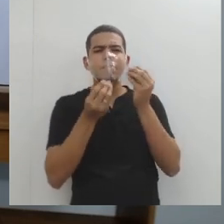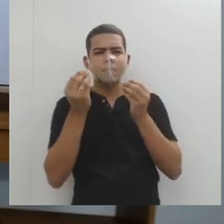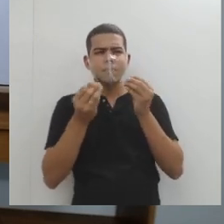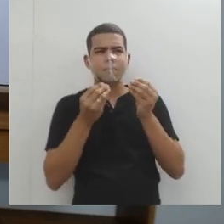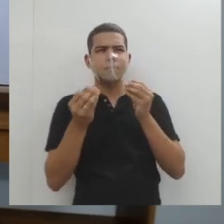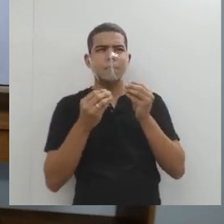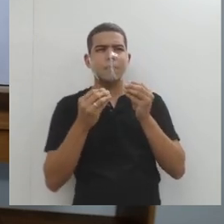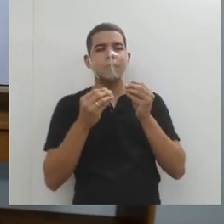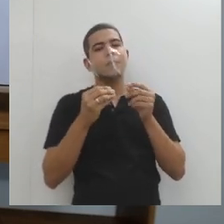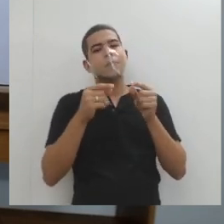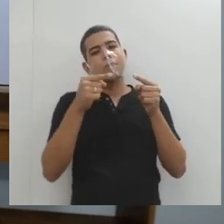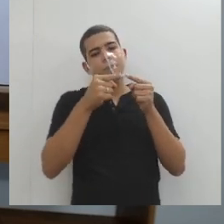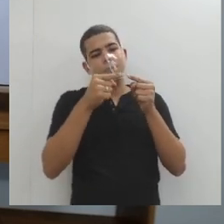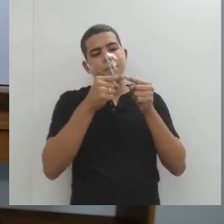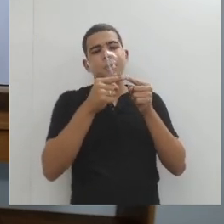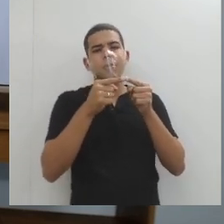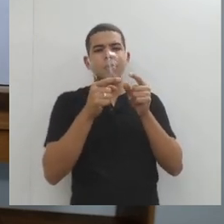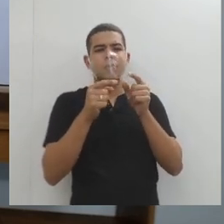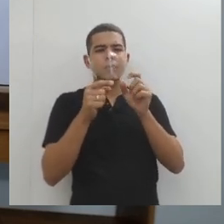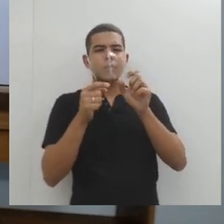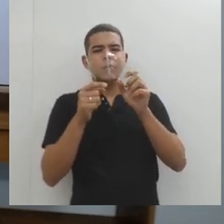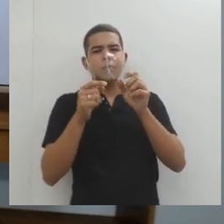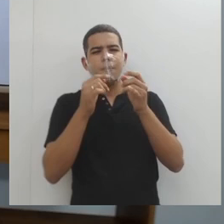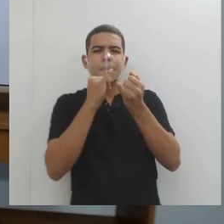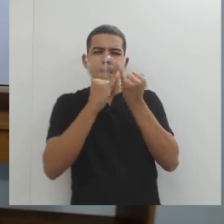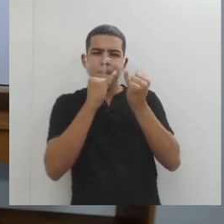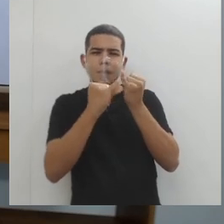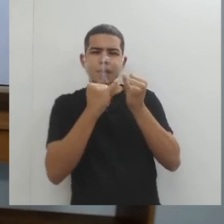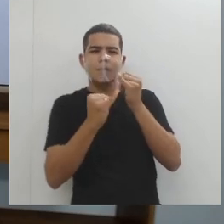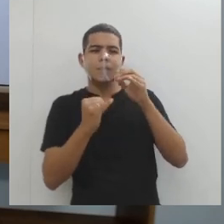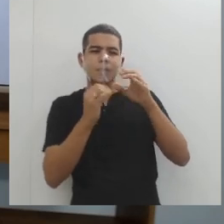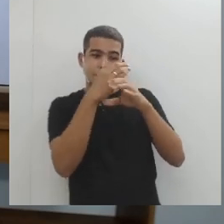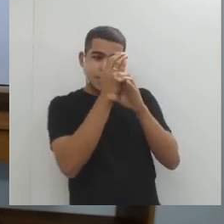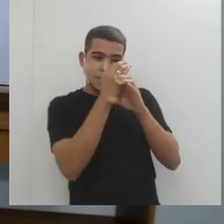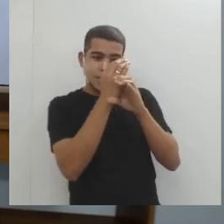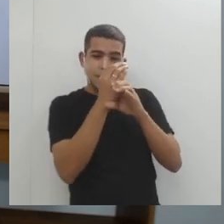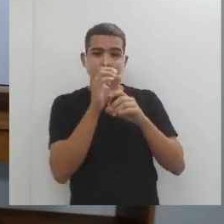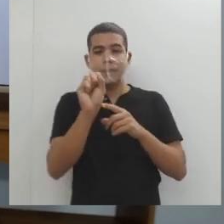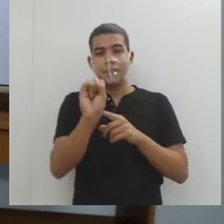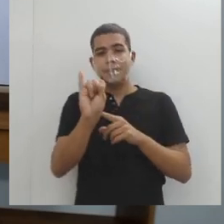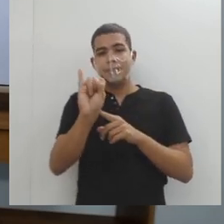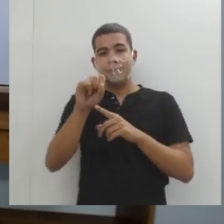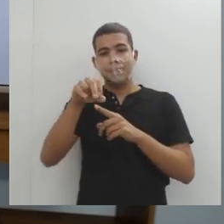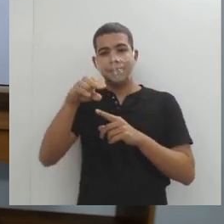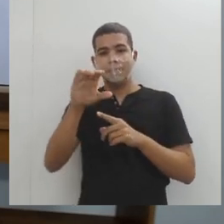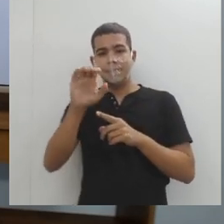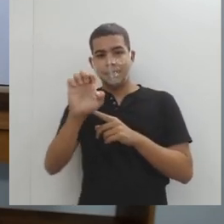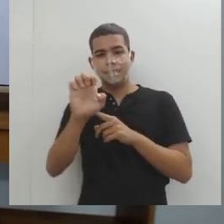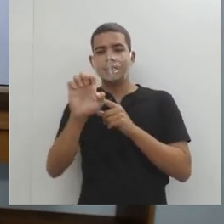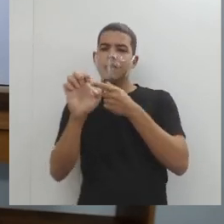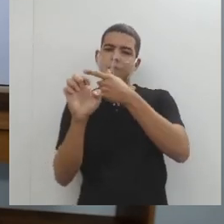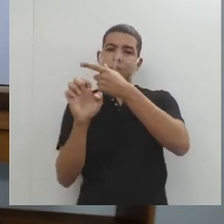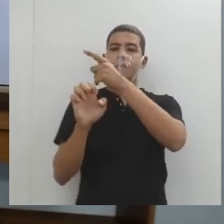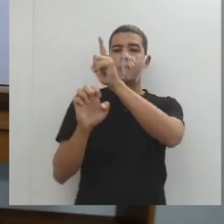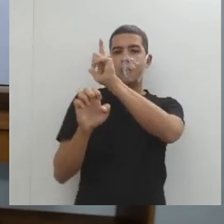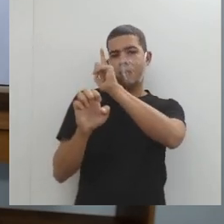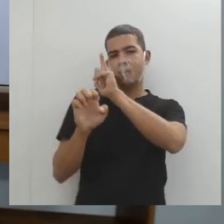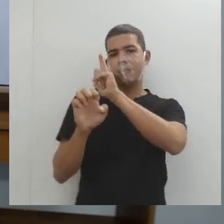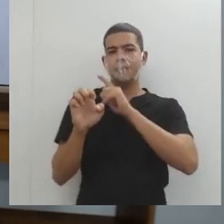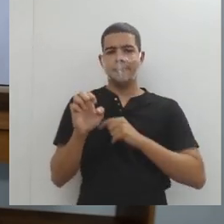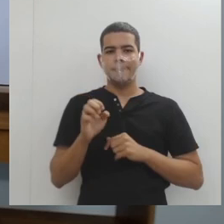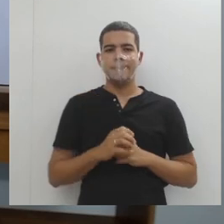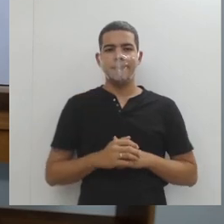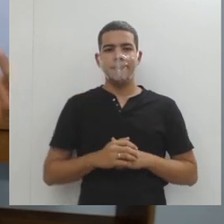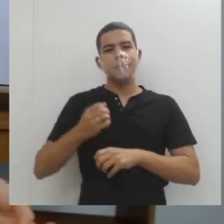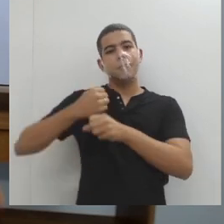uma outra pronúncia que também existe, que é ciência. Só que esse advérbio aí, since, ele é pronunciado dessa forma. E o for, né? E a gente viu, quando